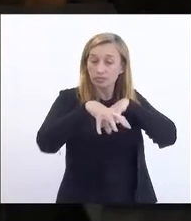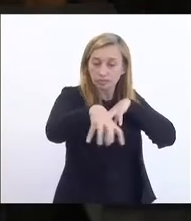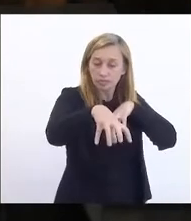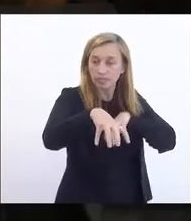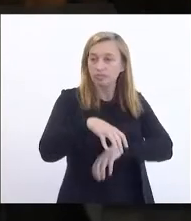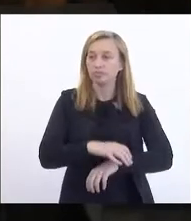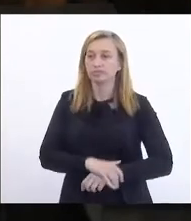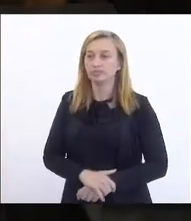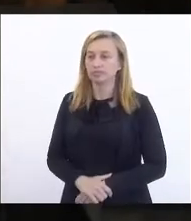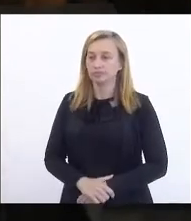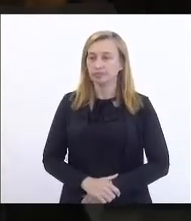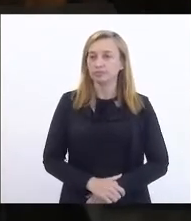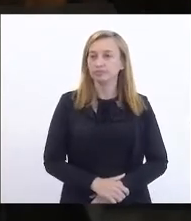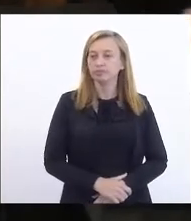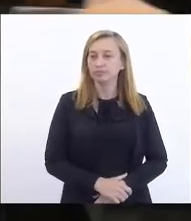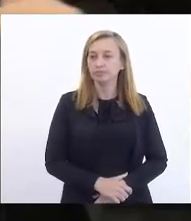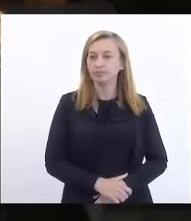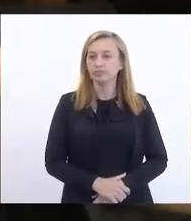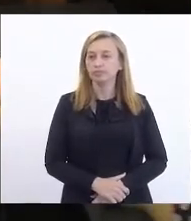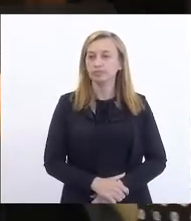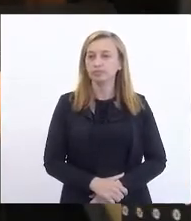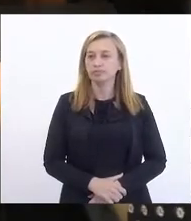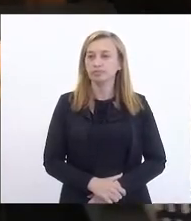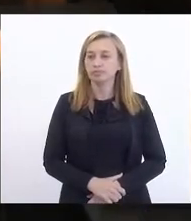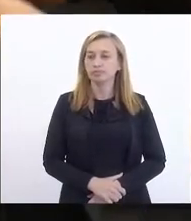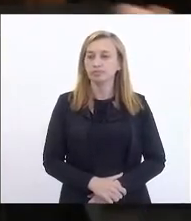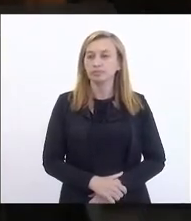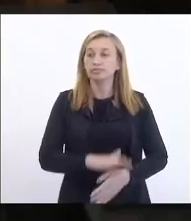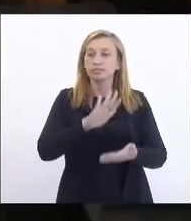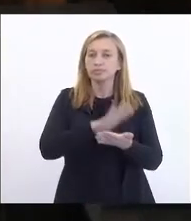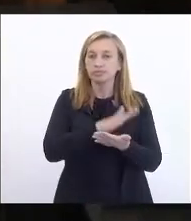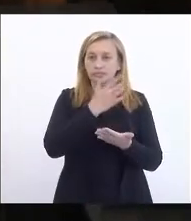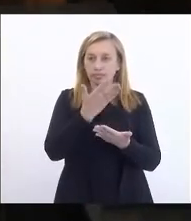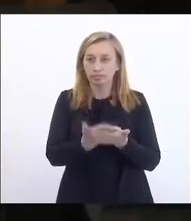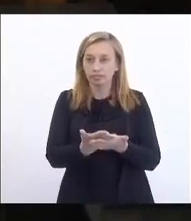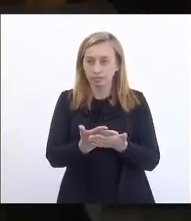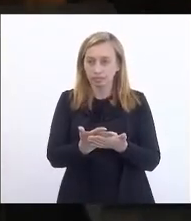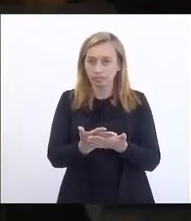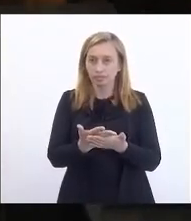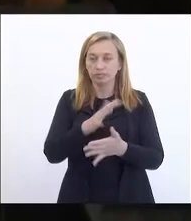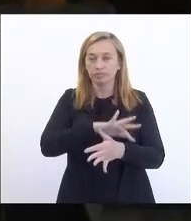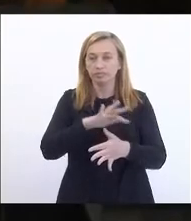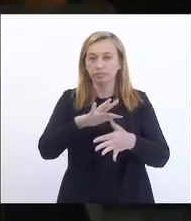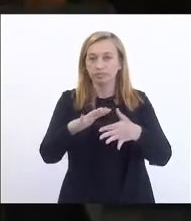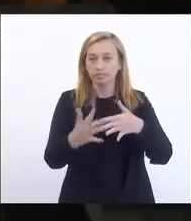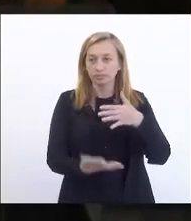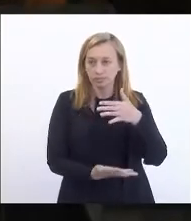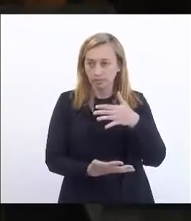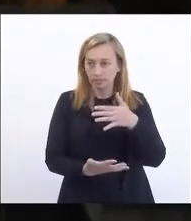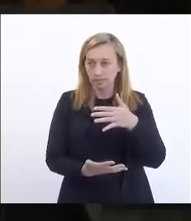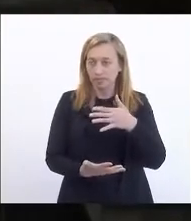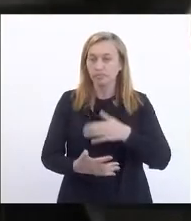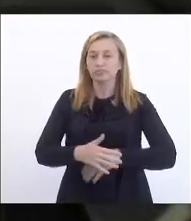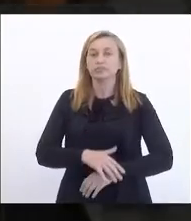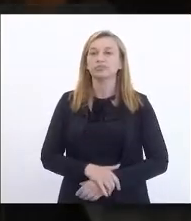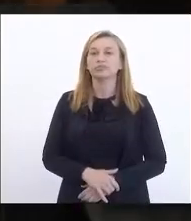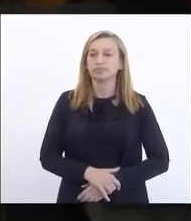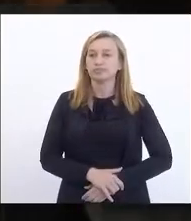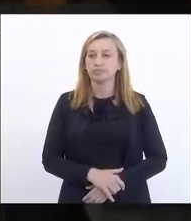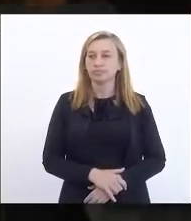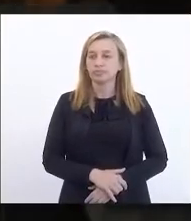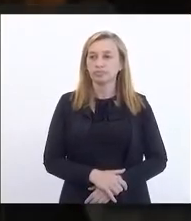remota, senhora intérprete da linguagem de Libras.